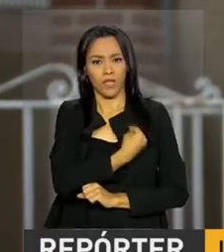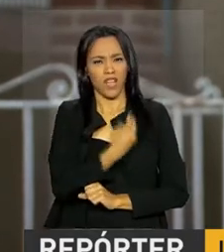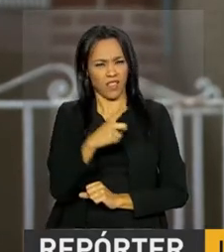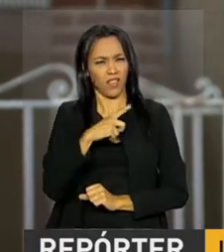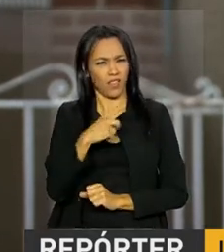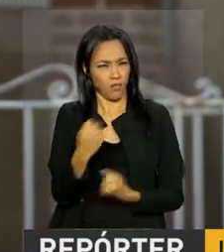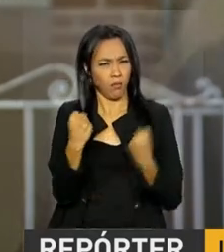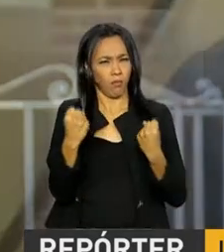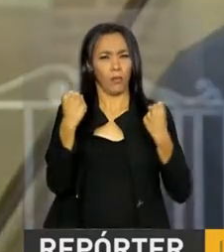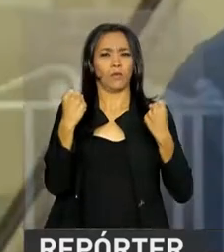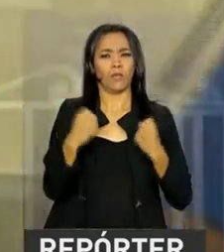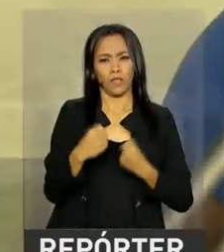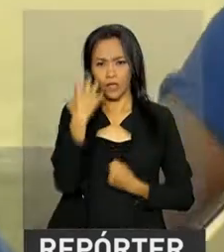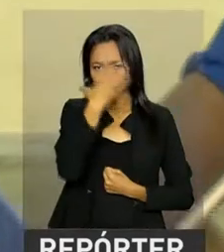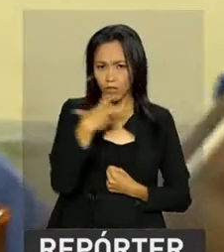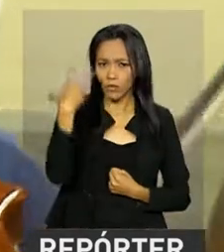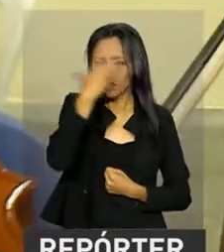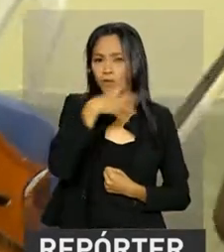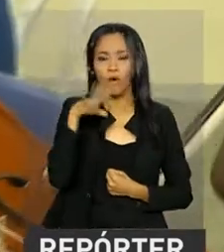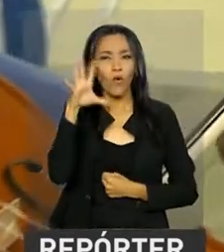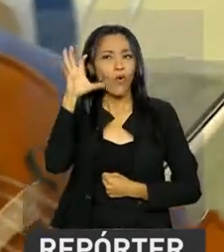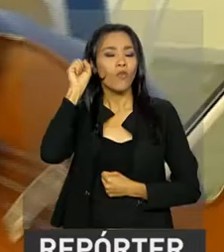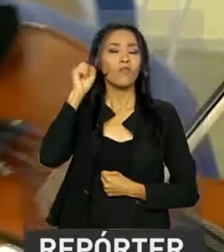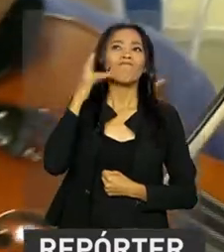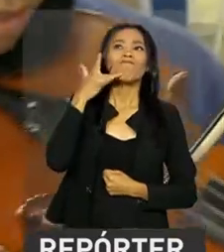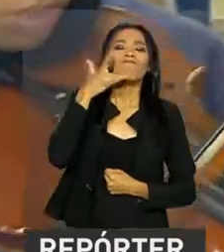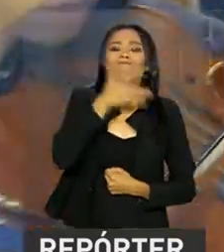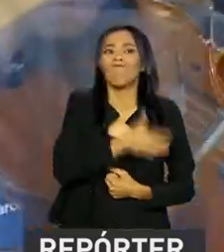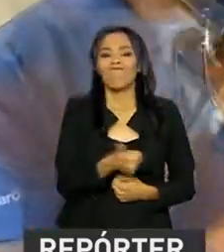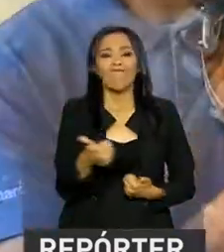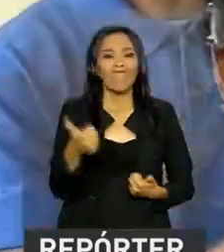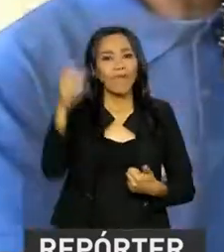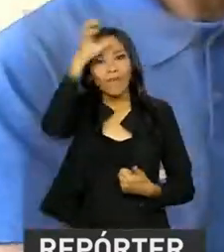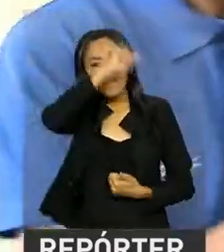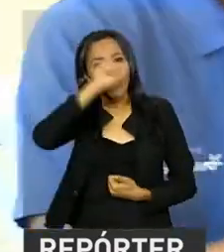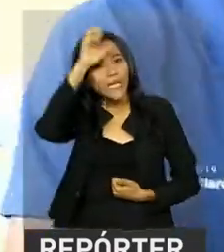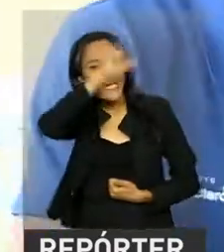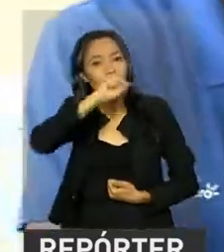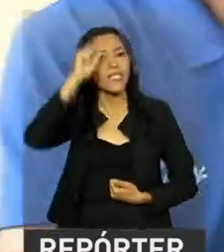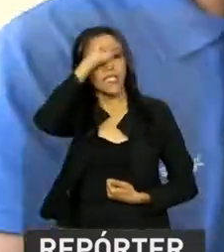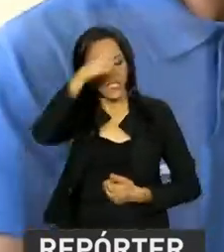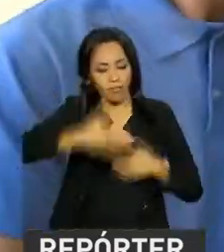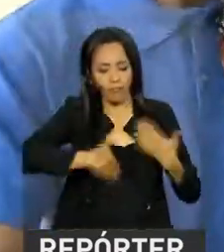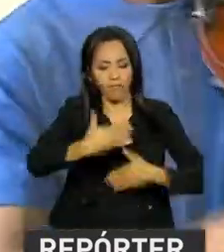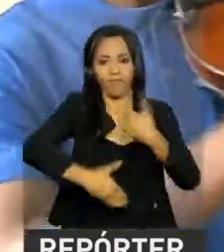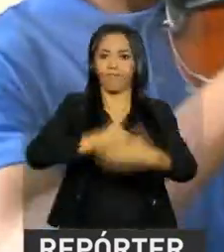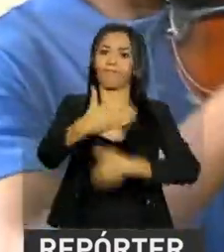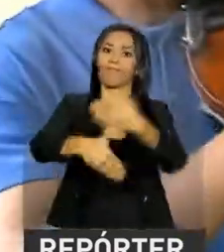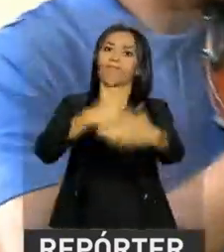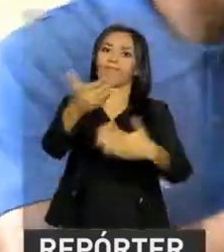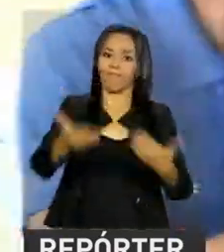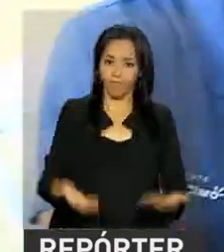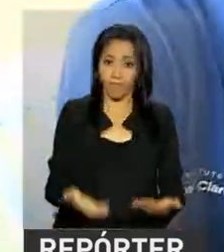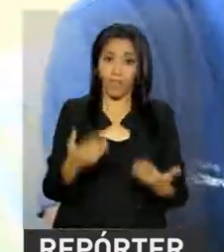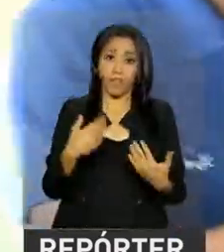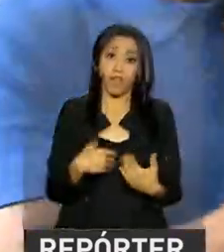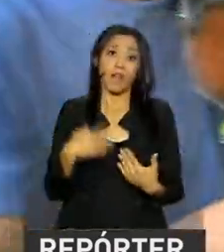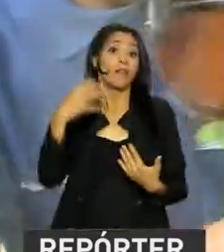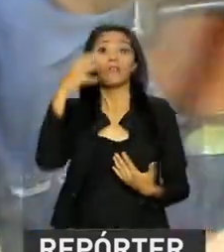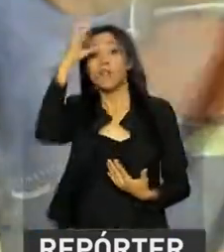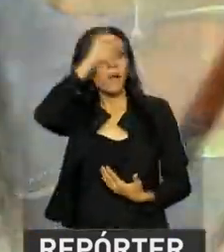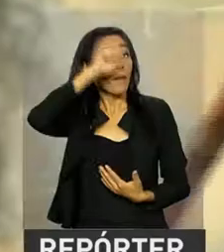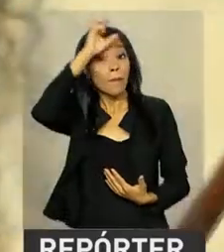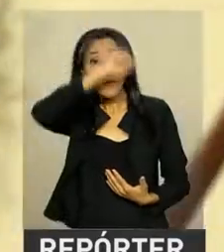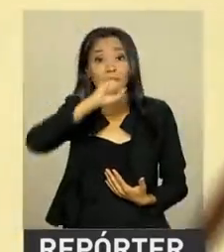ela mobiliza, ela faz com que os jovens percebam o seu aprendizado, a evolução do seu aprendizado. E ao aprender a